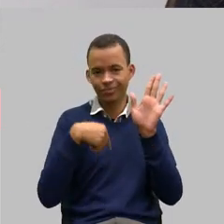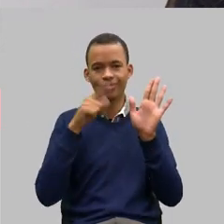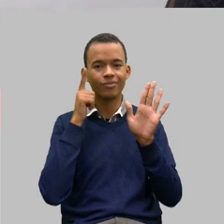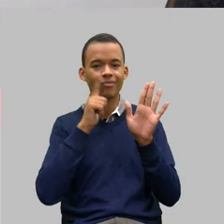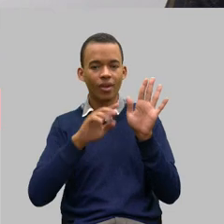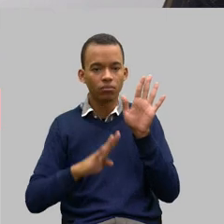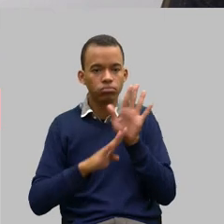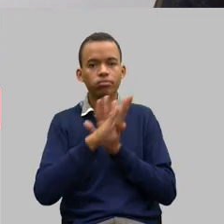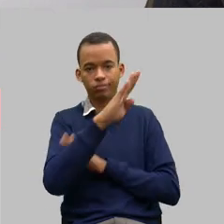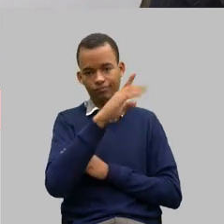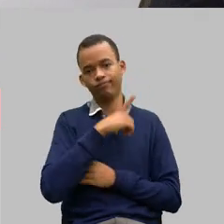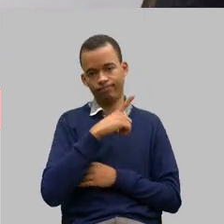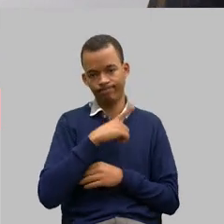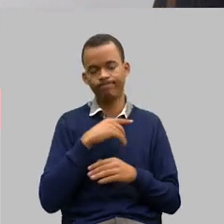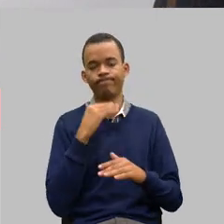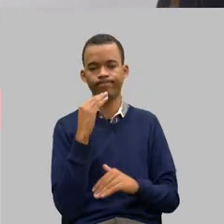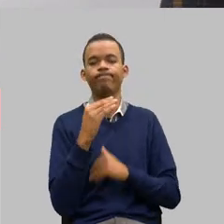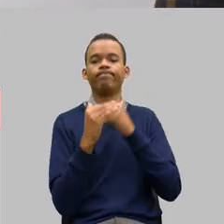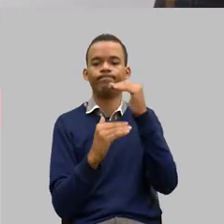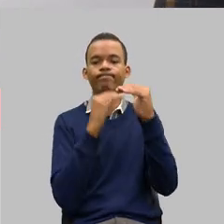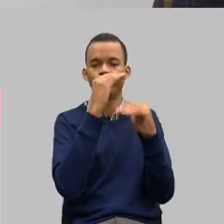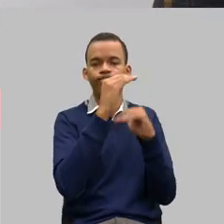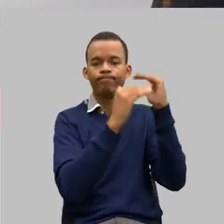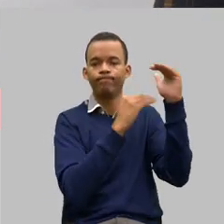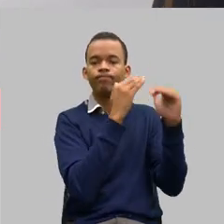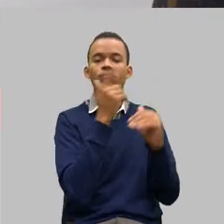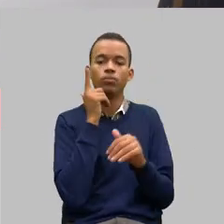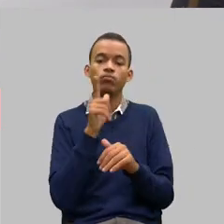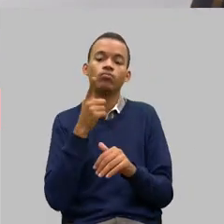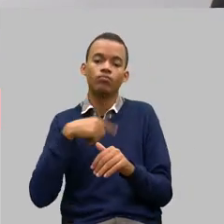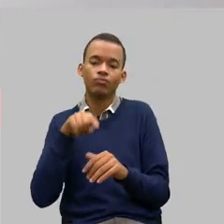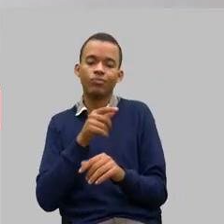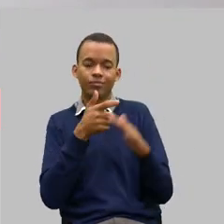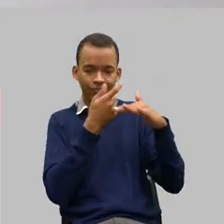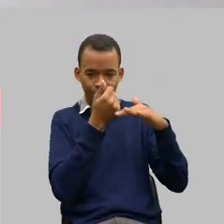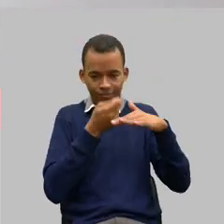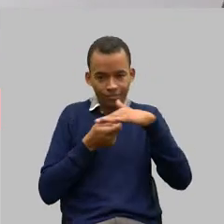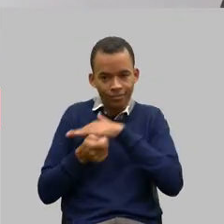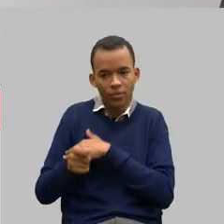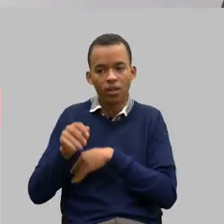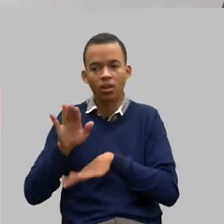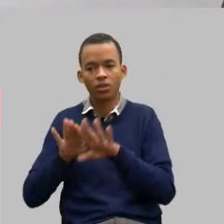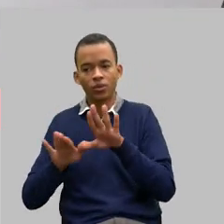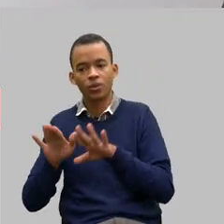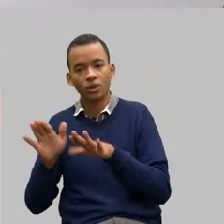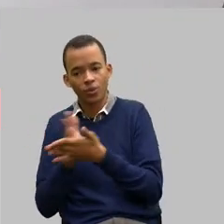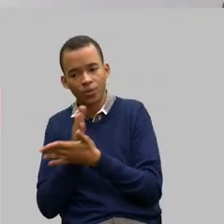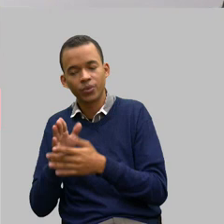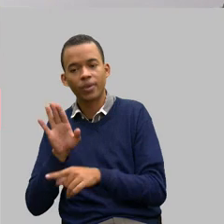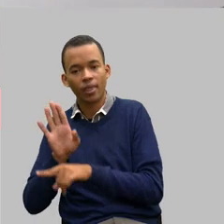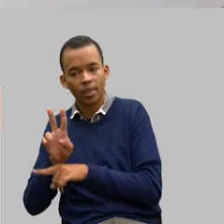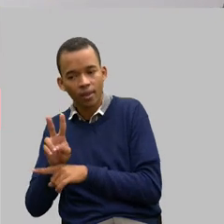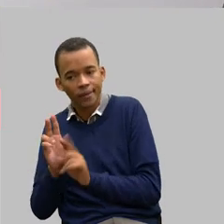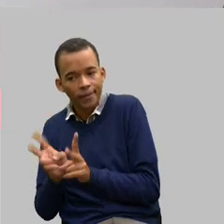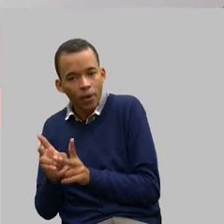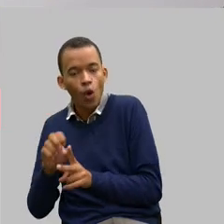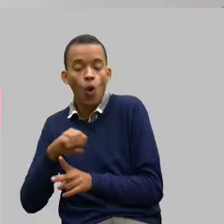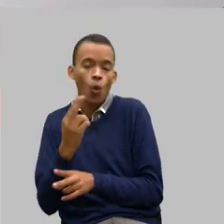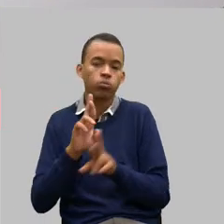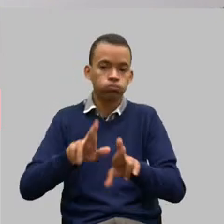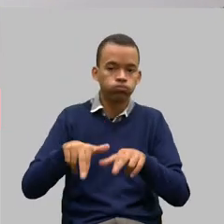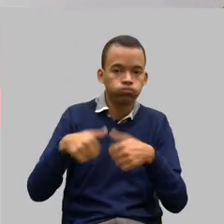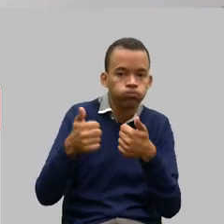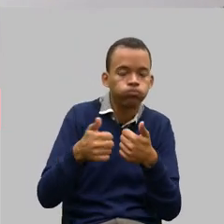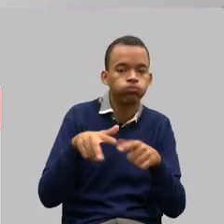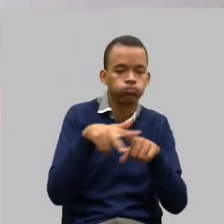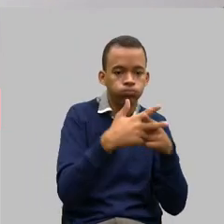e o que nos permite né direcionar esses recursos ora para conservação hora para recuperação de estrada restauração e obra